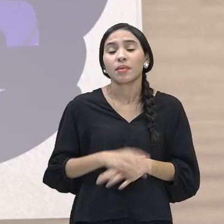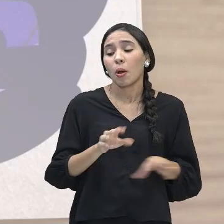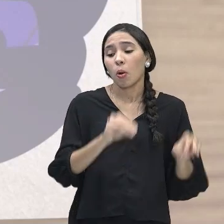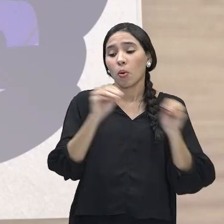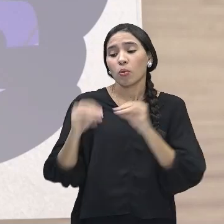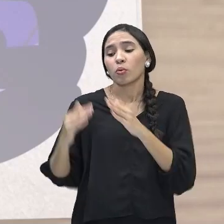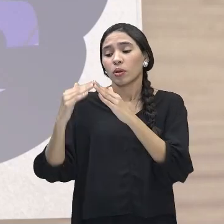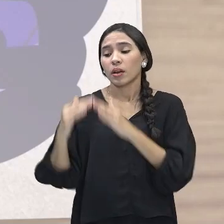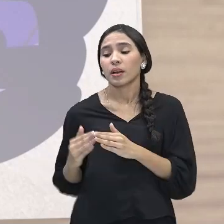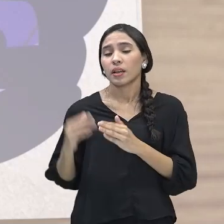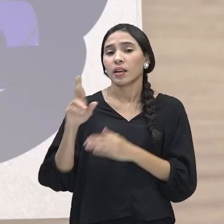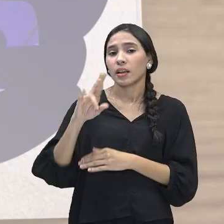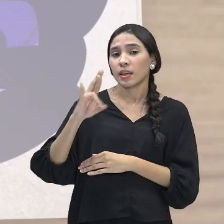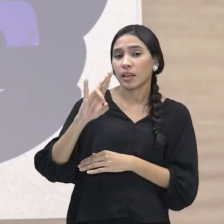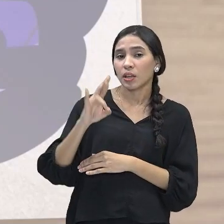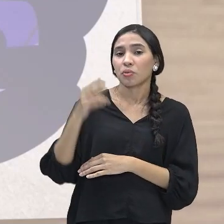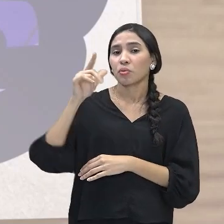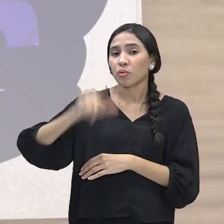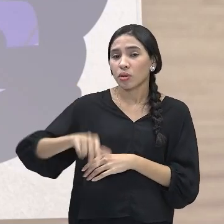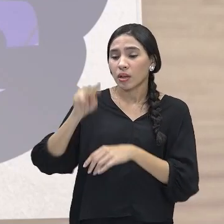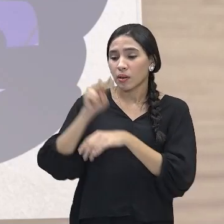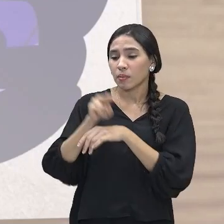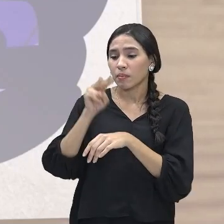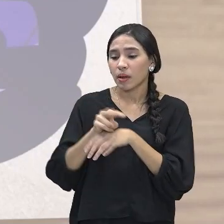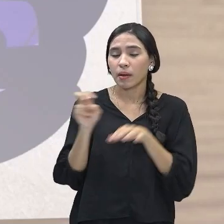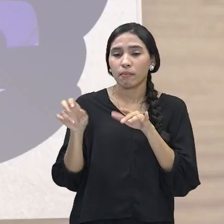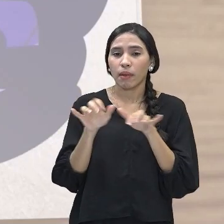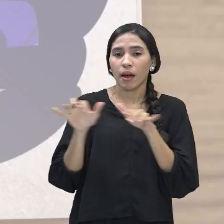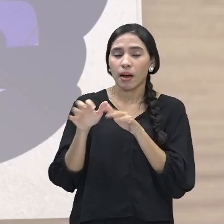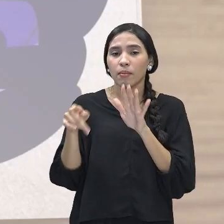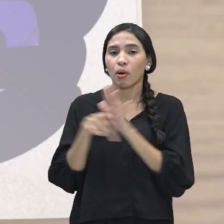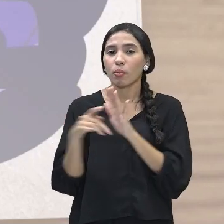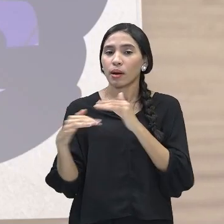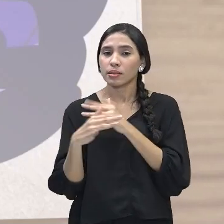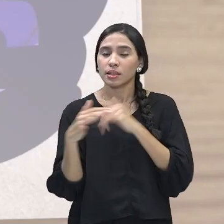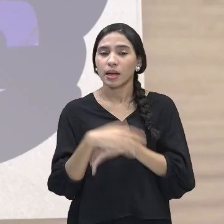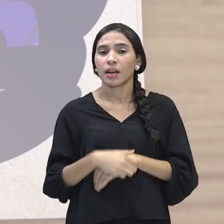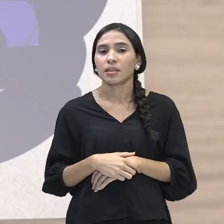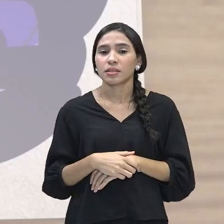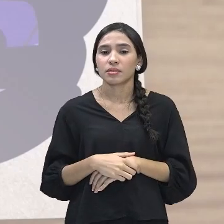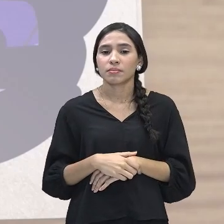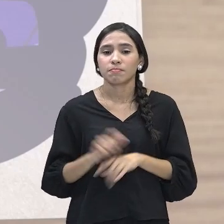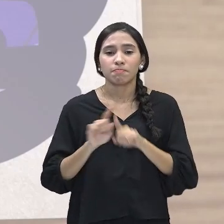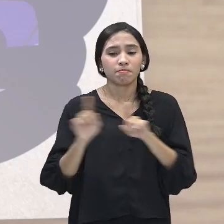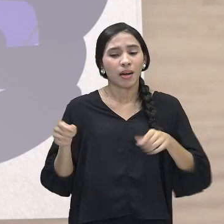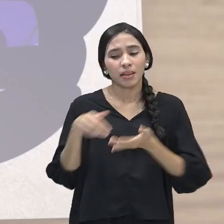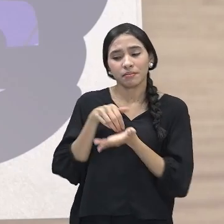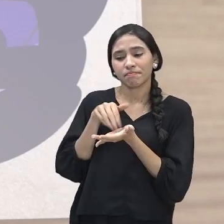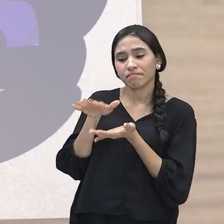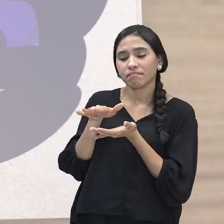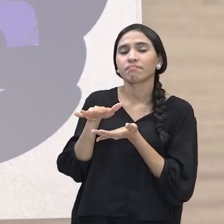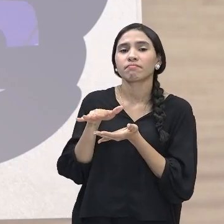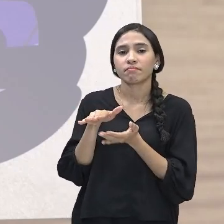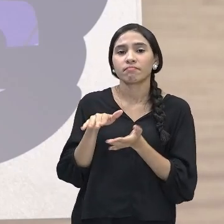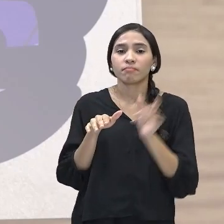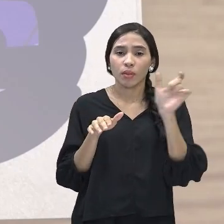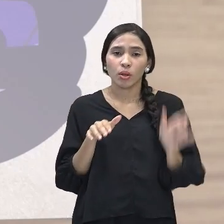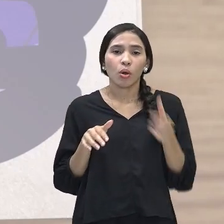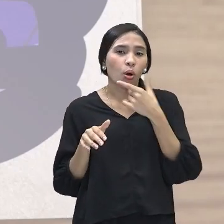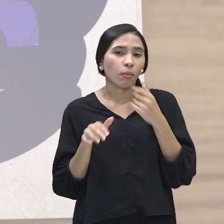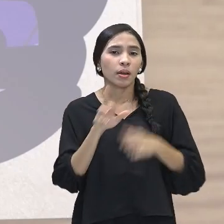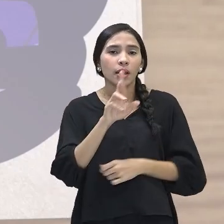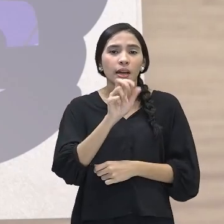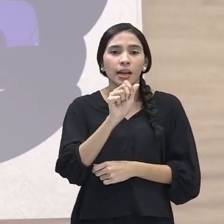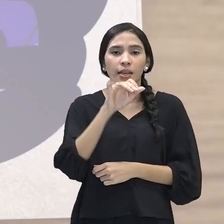Janeiro, consegue um emprego de datilógrafa na cidade. Chega a ser despedida pelo patrão, seu Raimundo, que, por